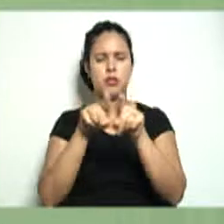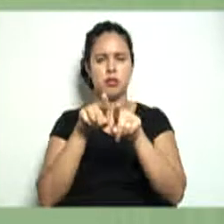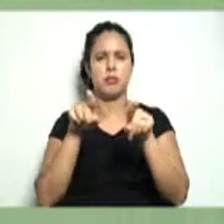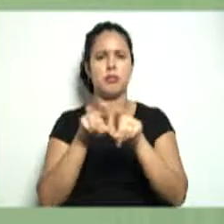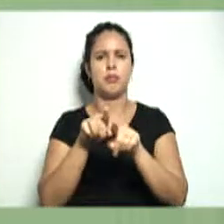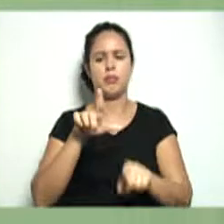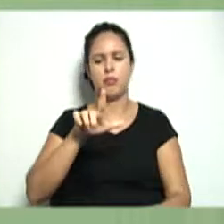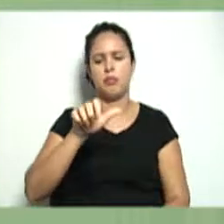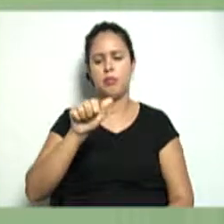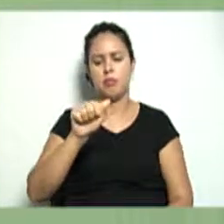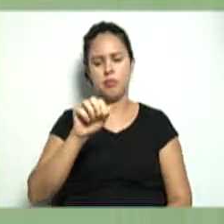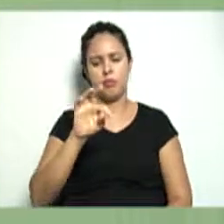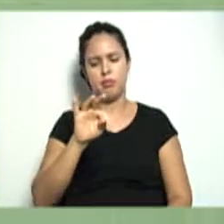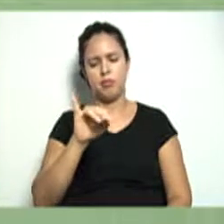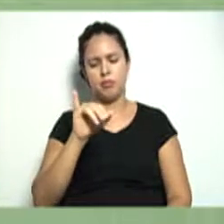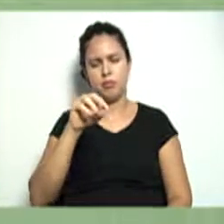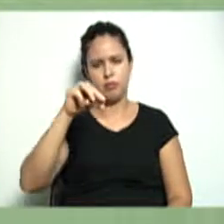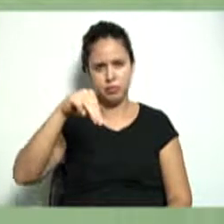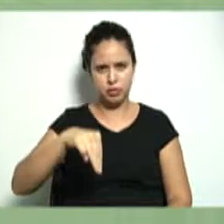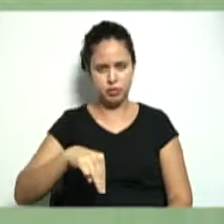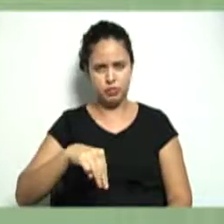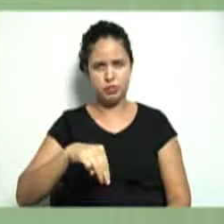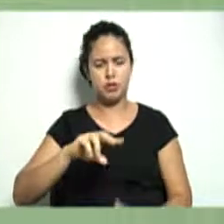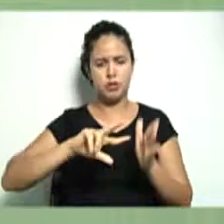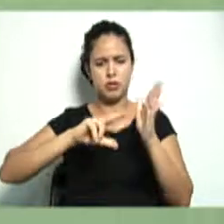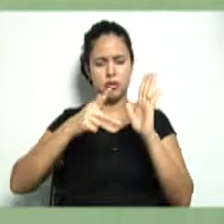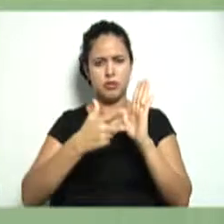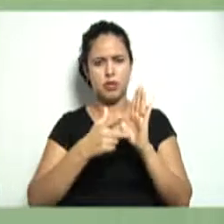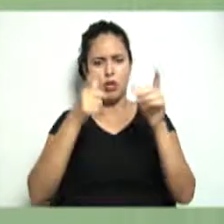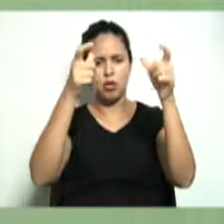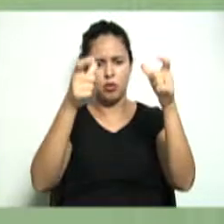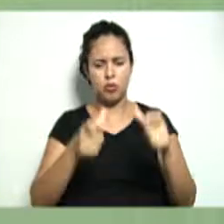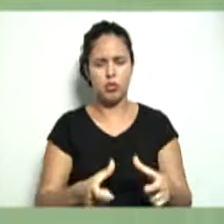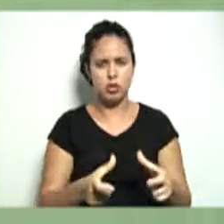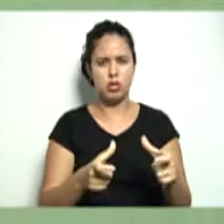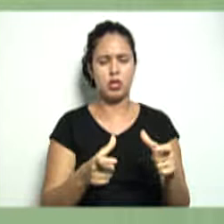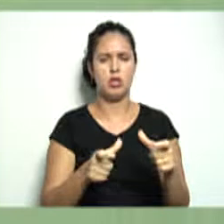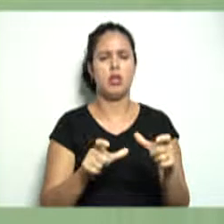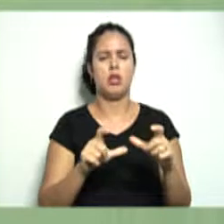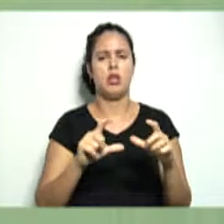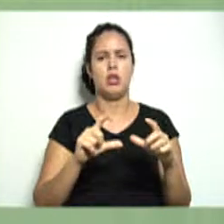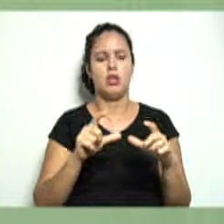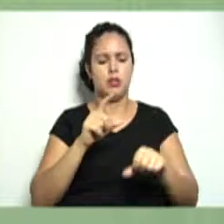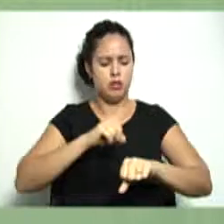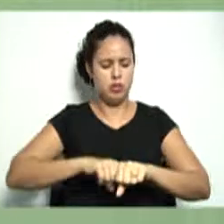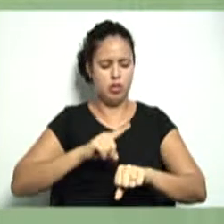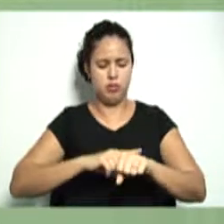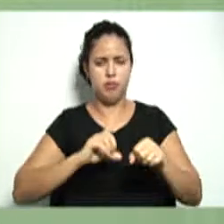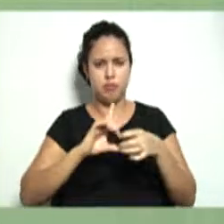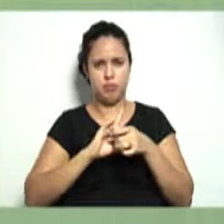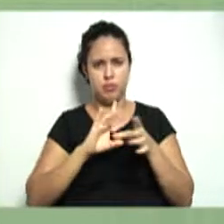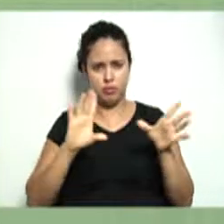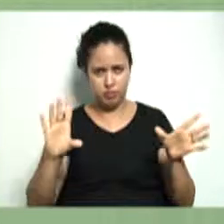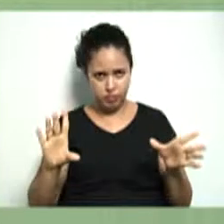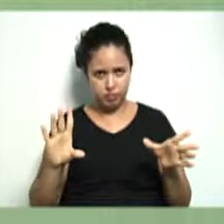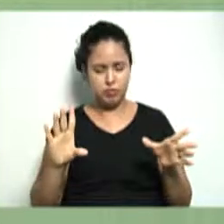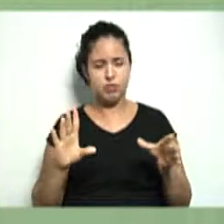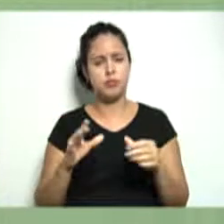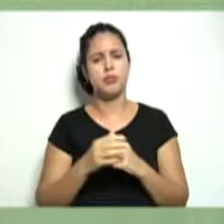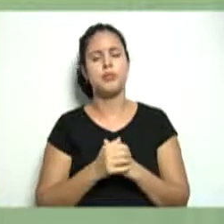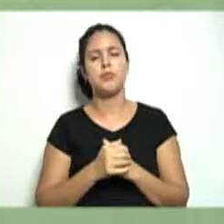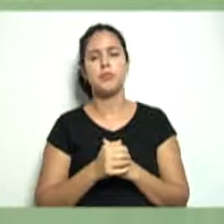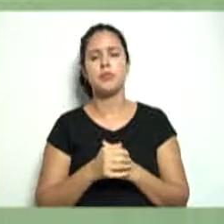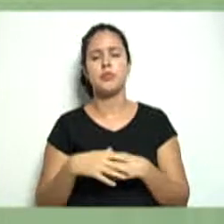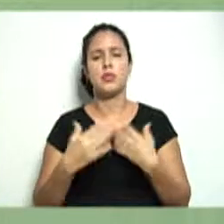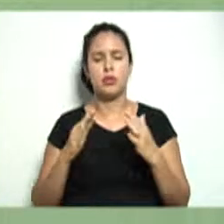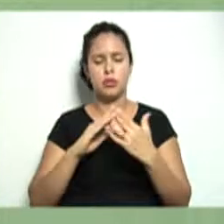que significa lugar do ócio, lugar do tempo livre, né? Então a escola surge a partir